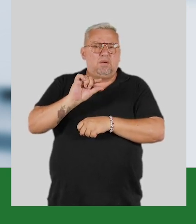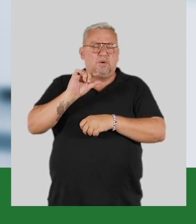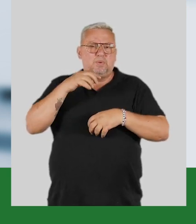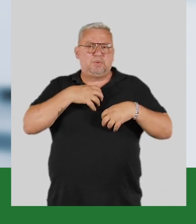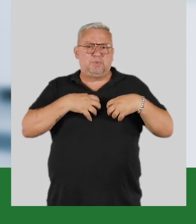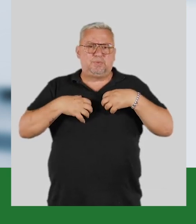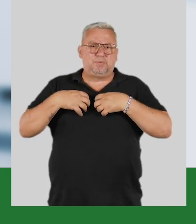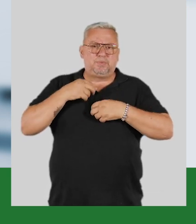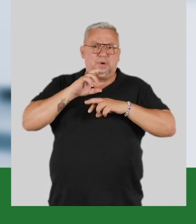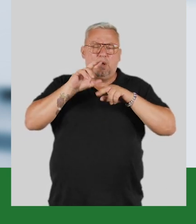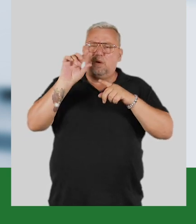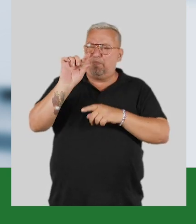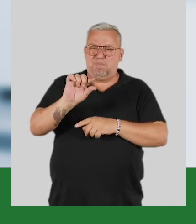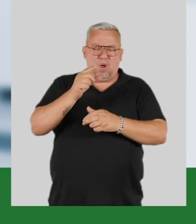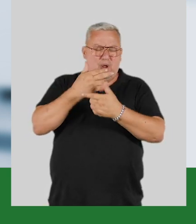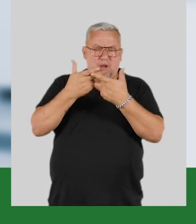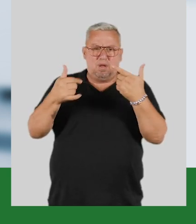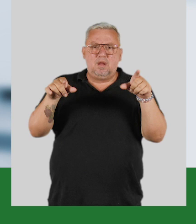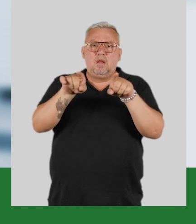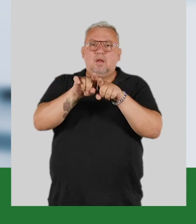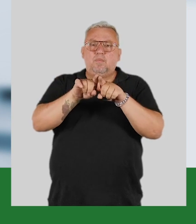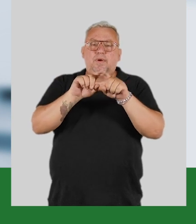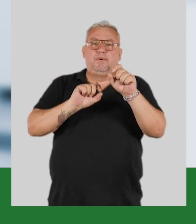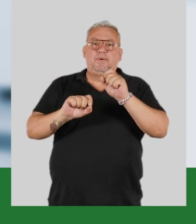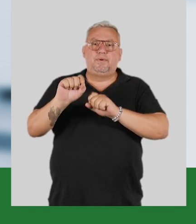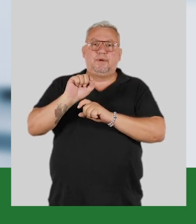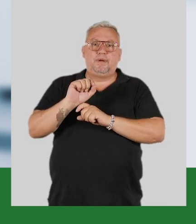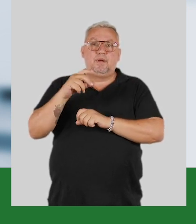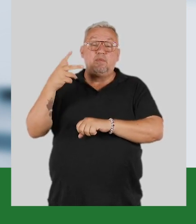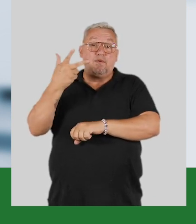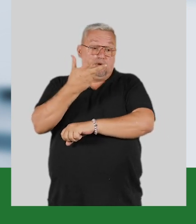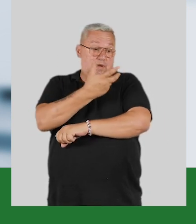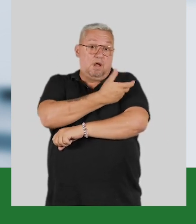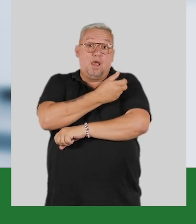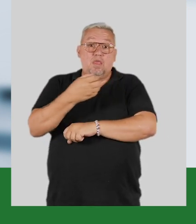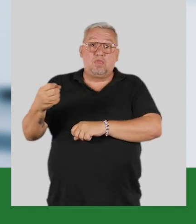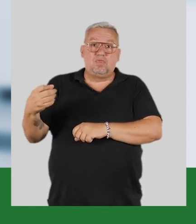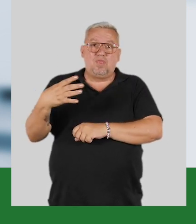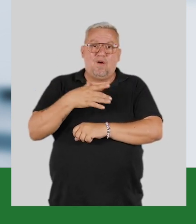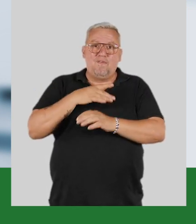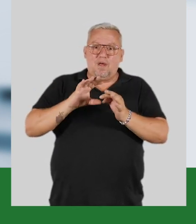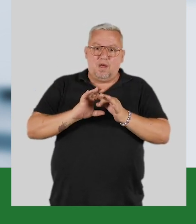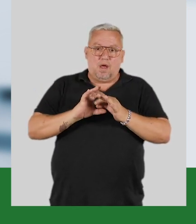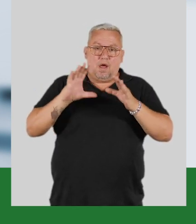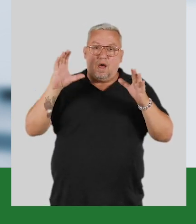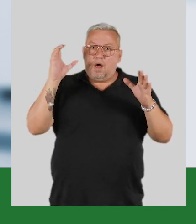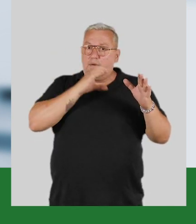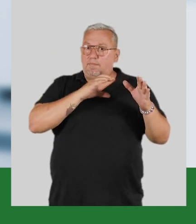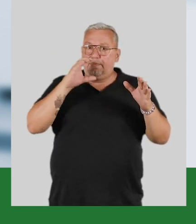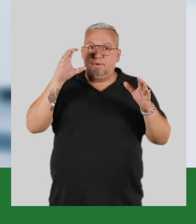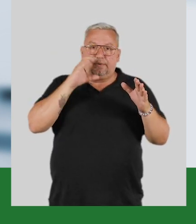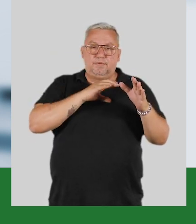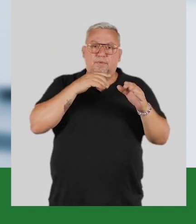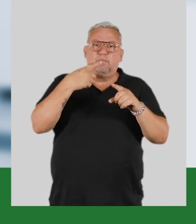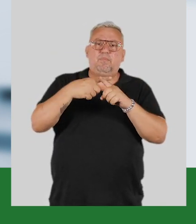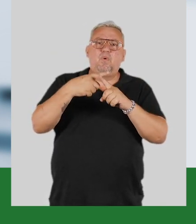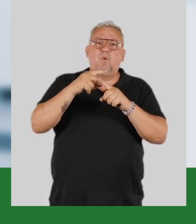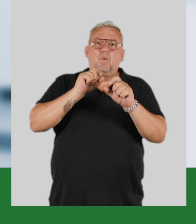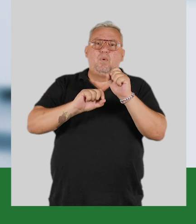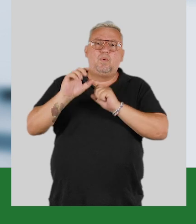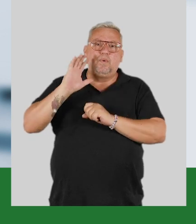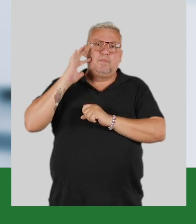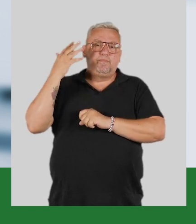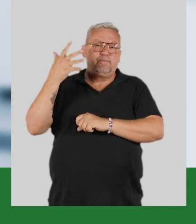eventos adversos pós-vacinação. Ela é uma vacina nova, teve uma aprovação emergencial. Por conta